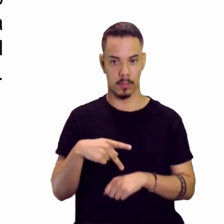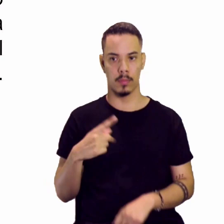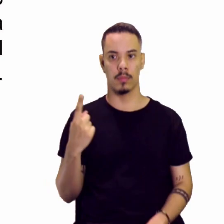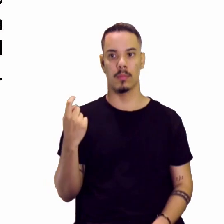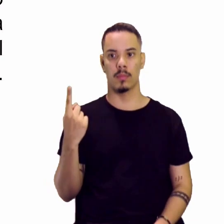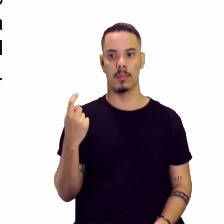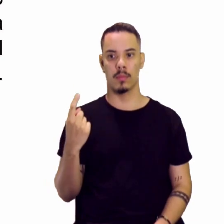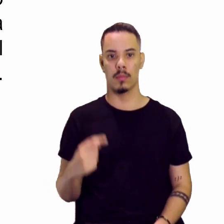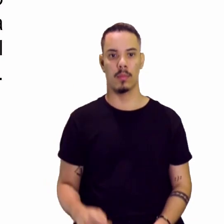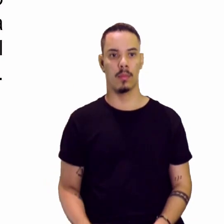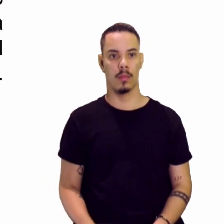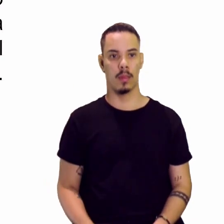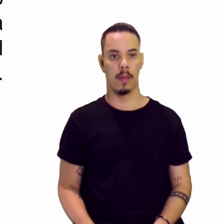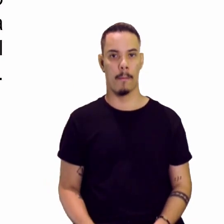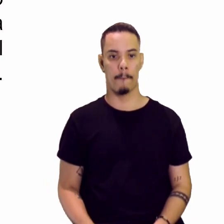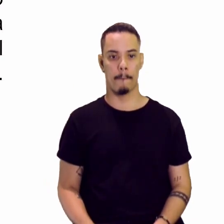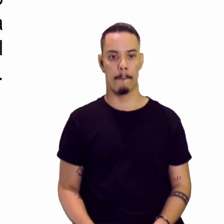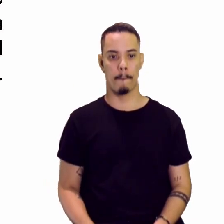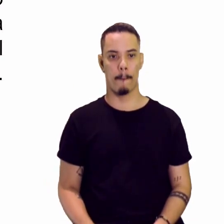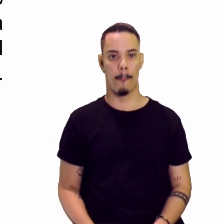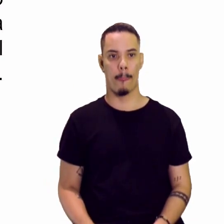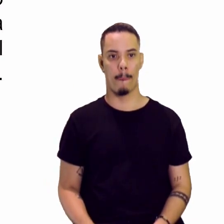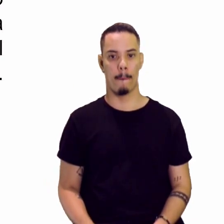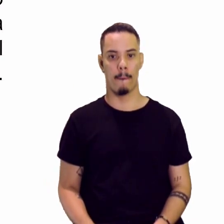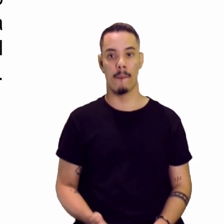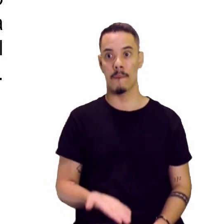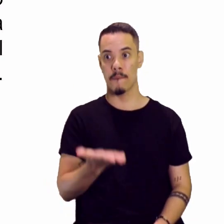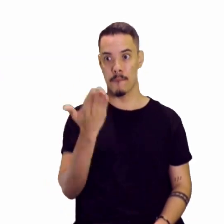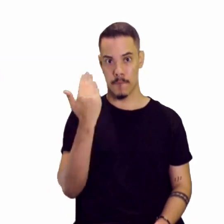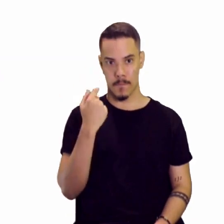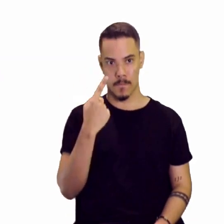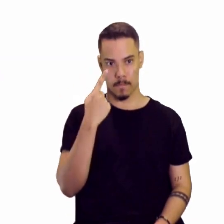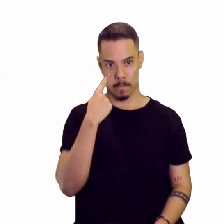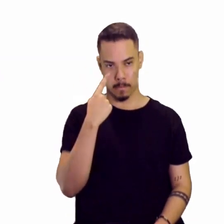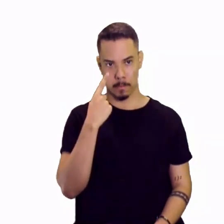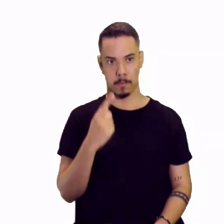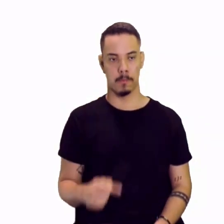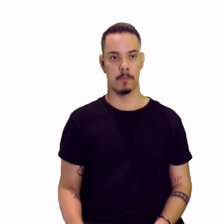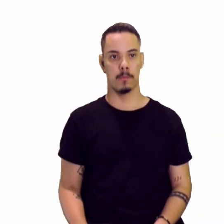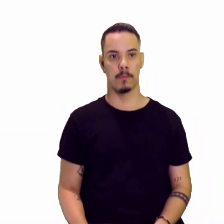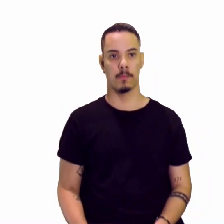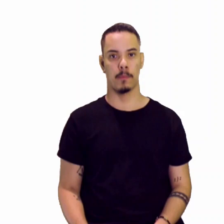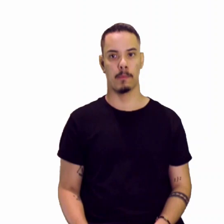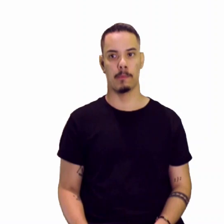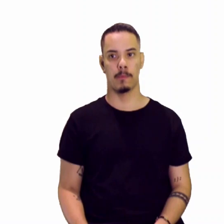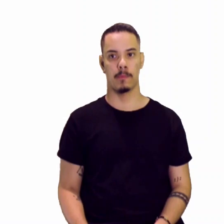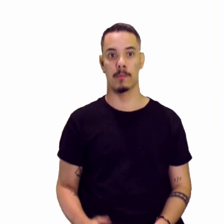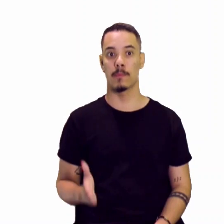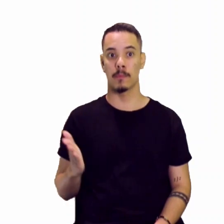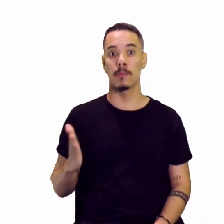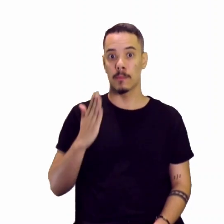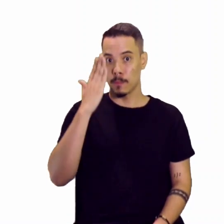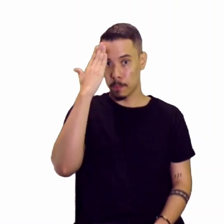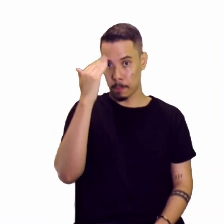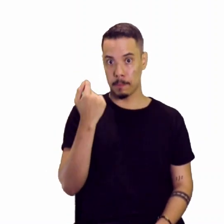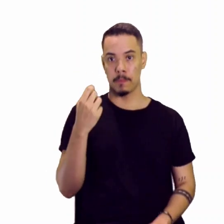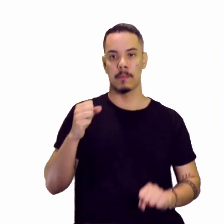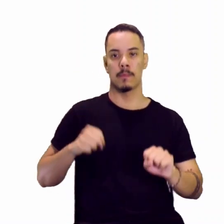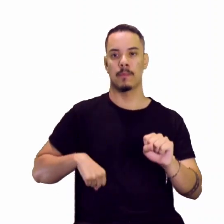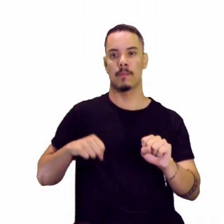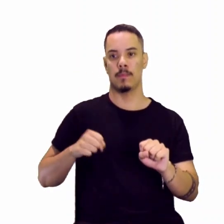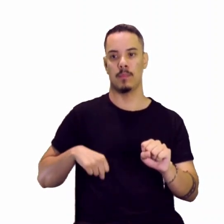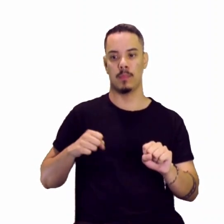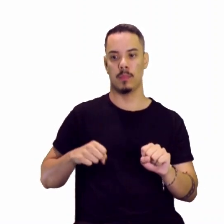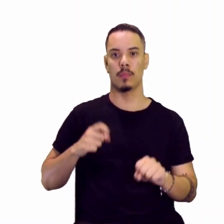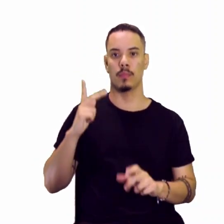tiver curiosidade e gostar, né? Então vamos lá no nosso comando, né? Comando a questão, olha aí. Sabes que uma moto como